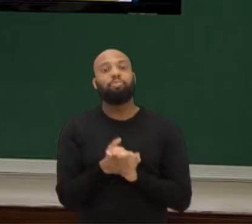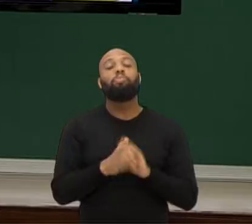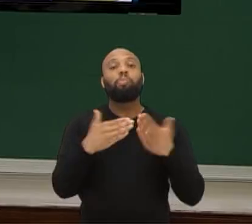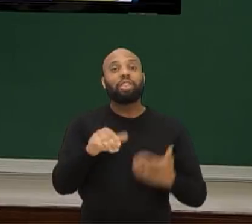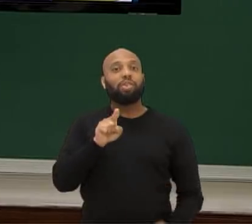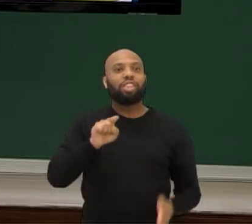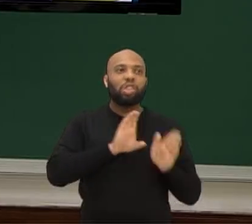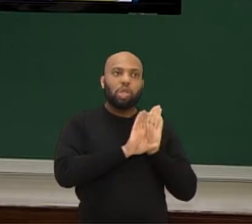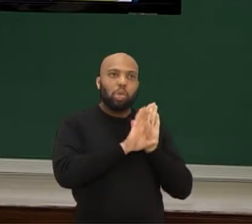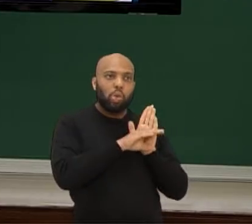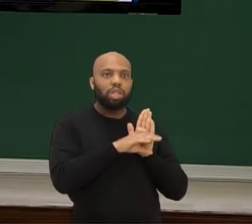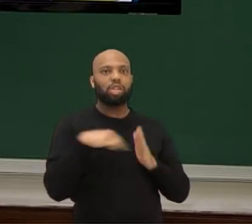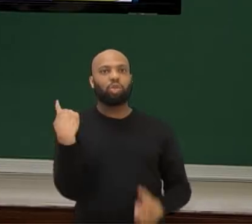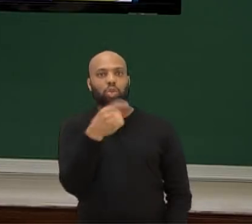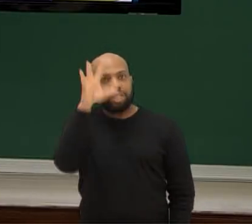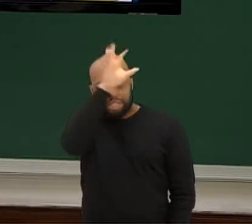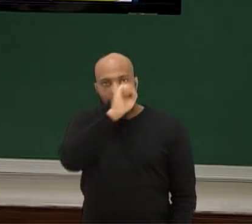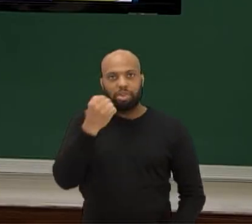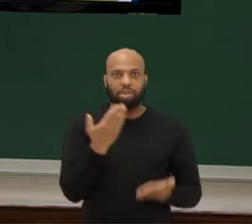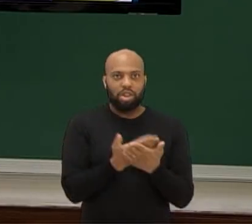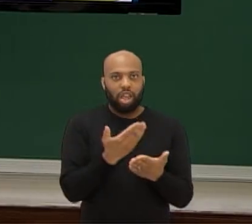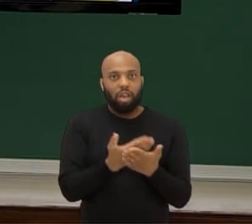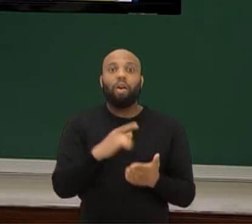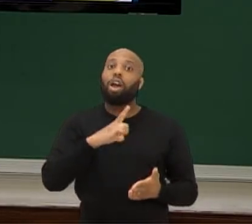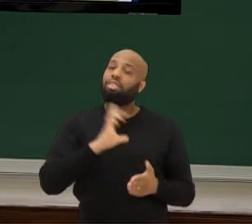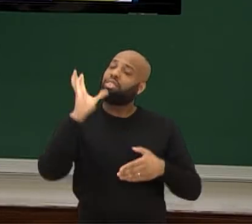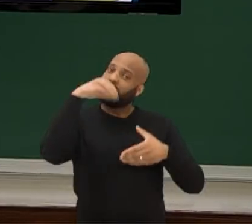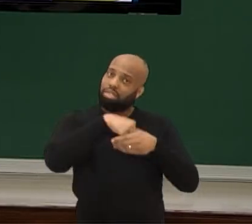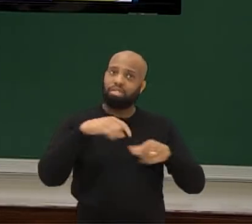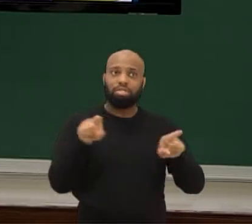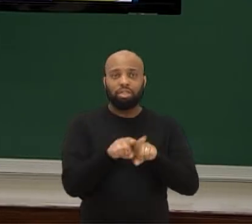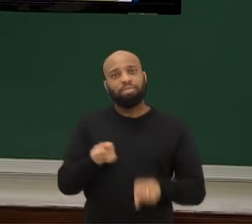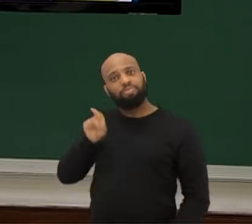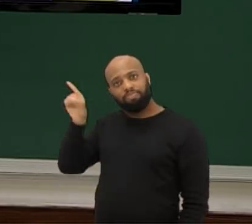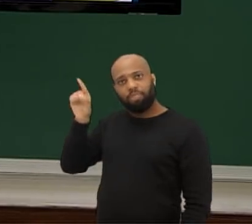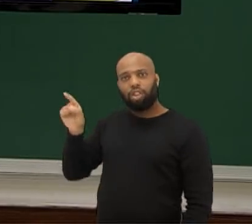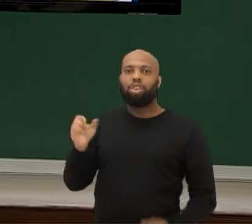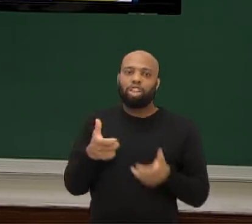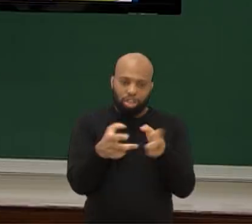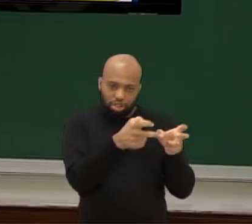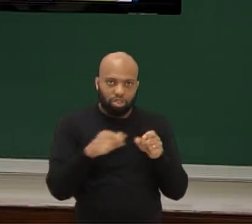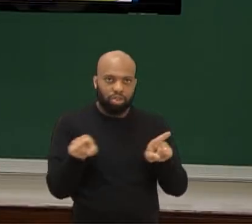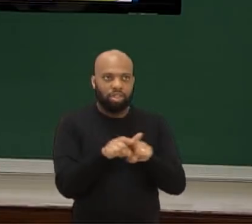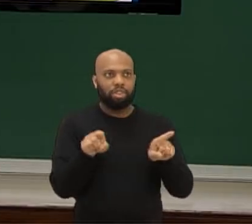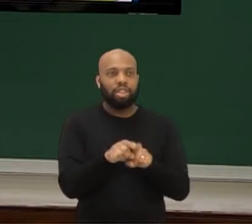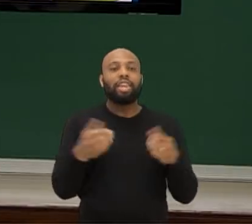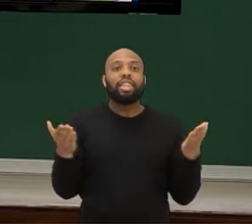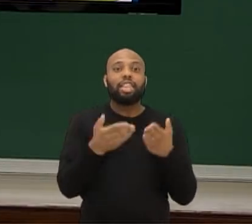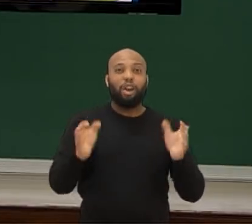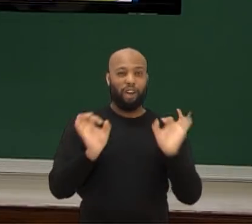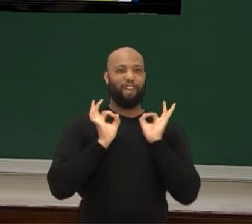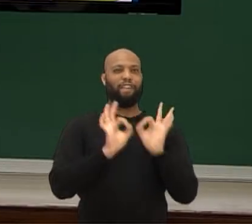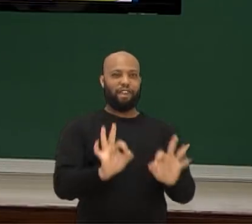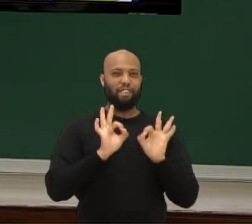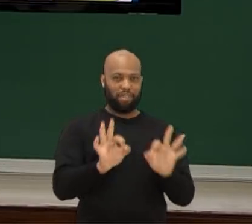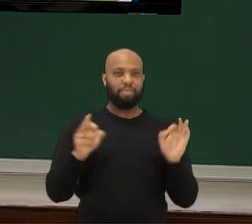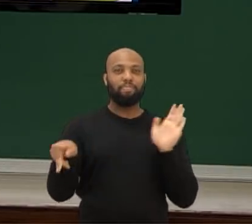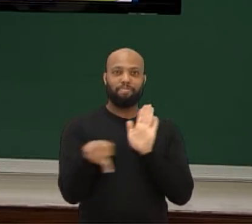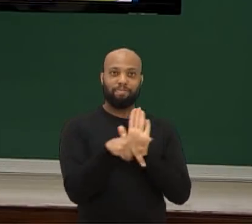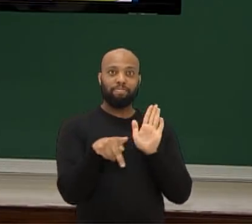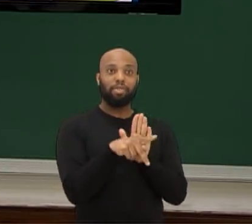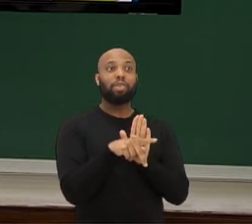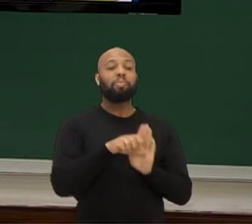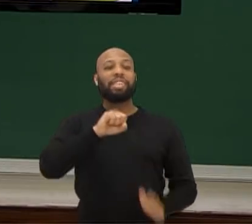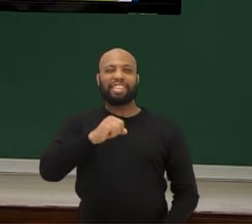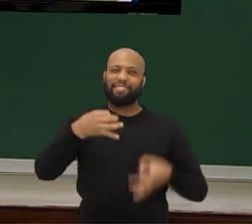esse conceito que a gente aprendeu na aula, ele está sendo aplicado aqui no Matific. Para confirmar se